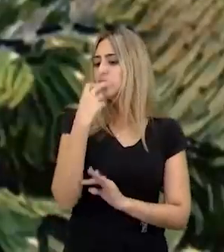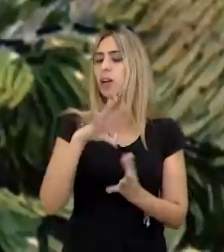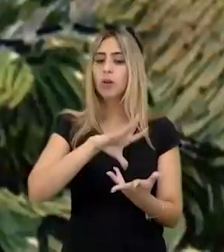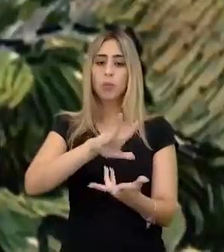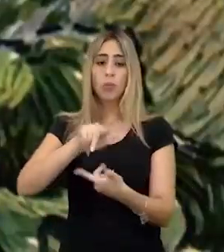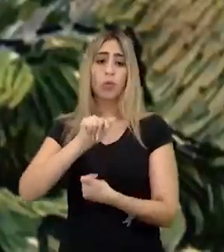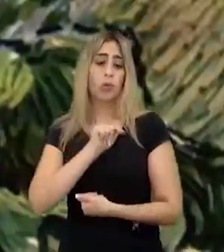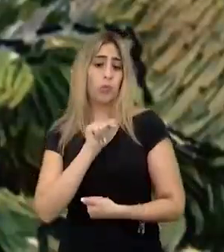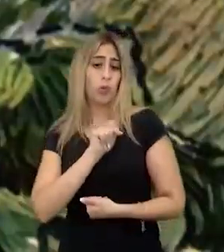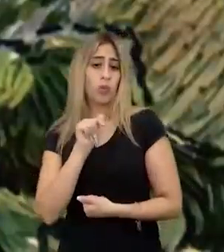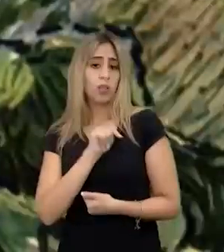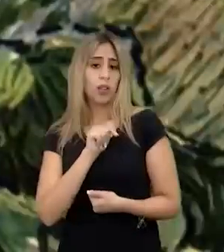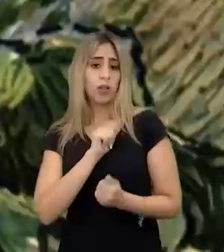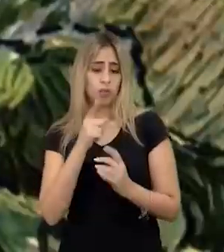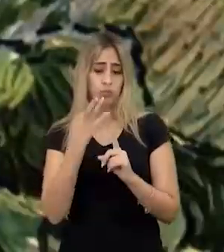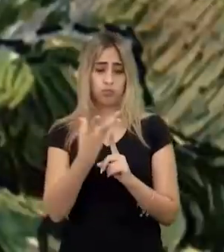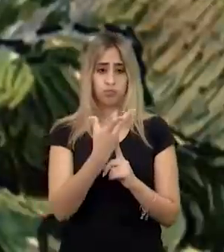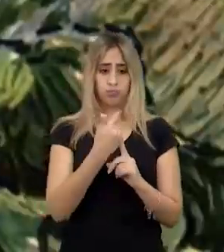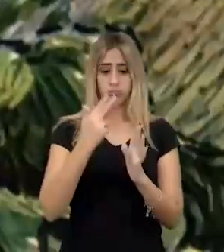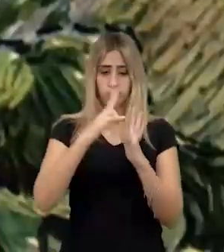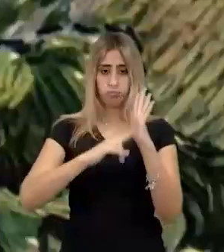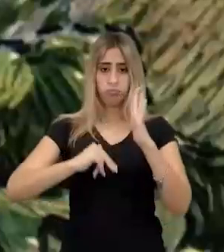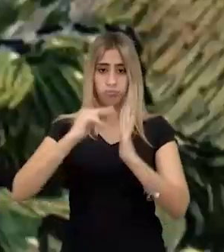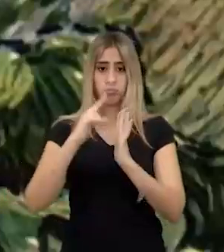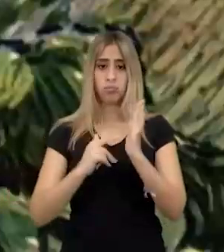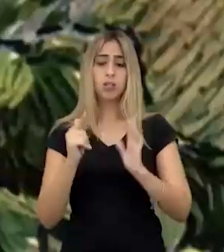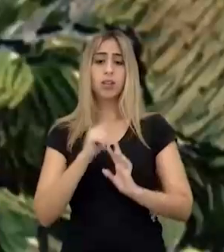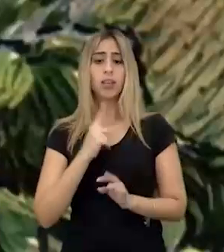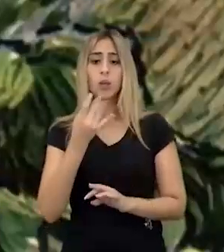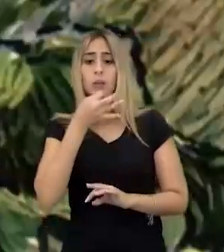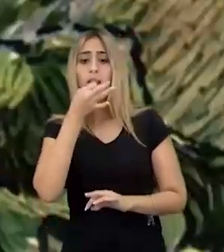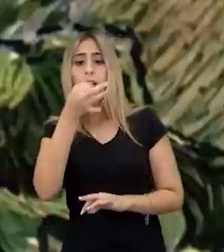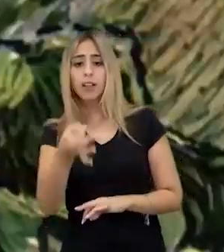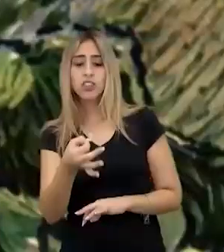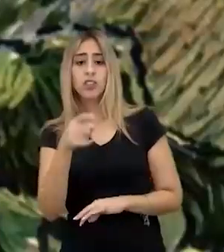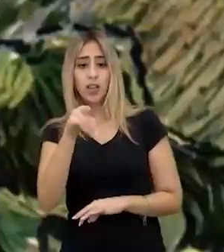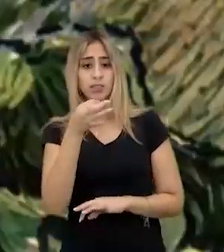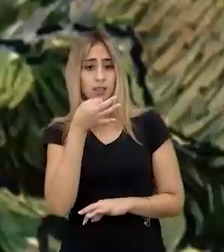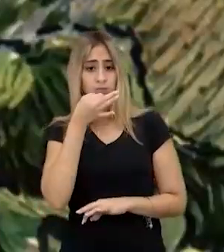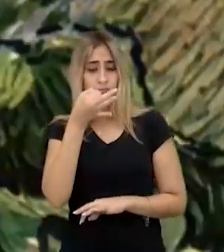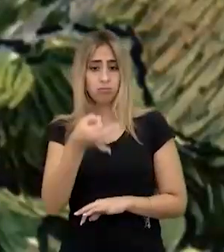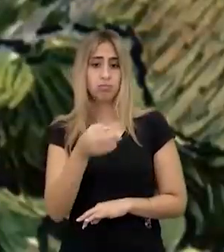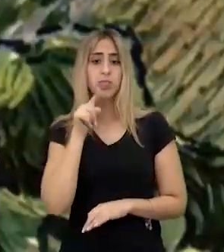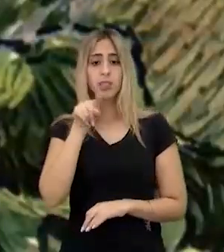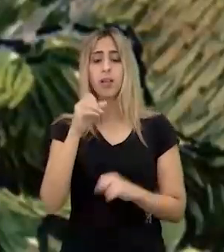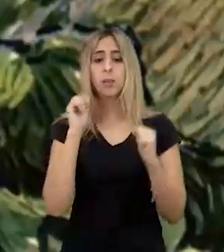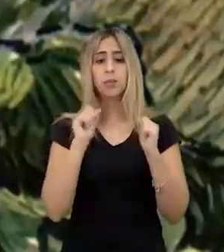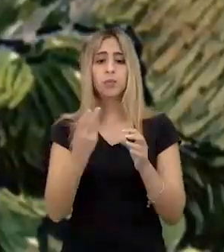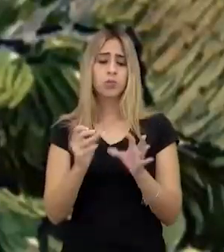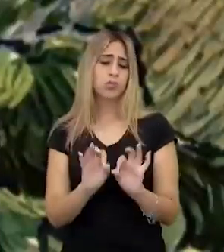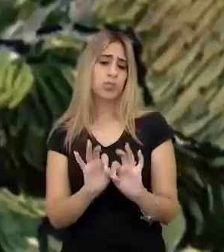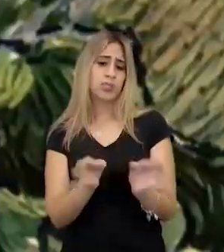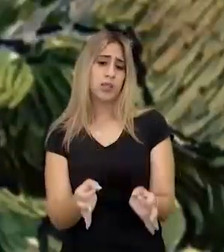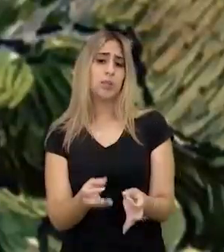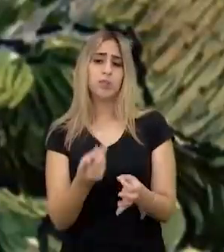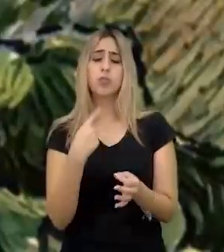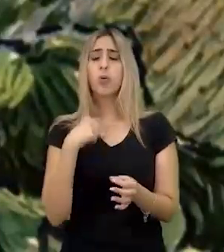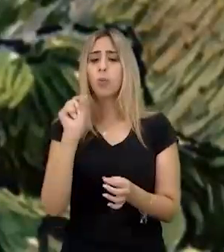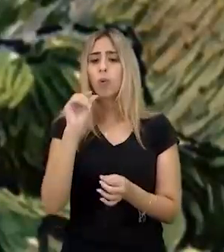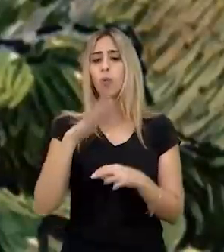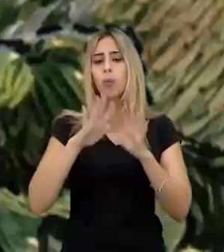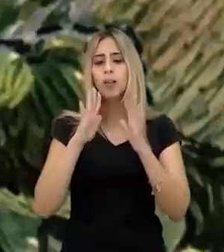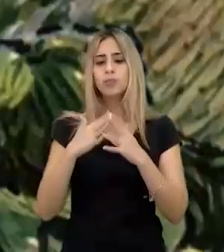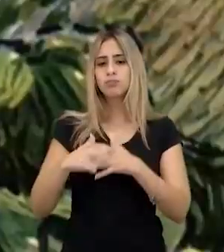de arte, independente de qual ela seja, ela tem uma narrativa. Essa narrativa, ela pode ser muito simples ou um pouco mais